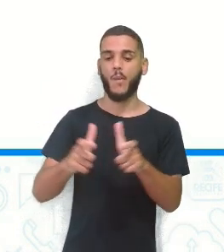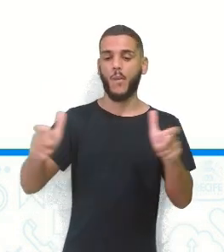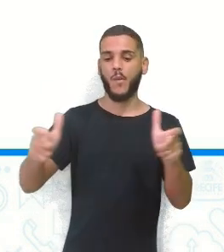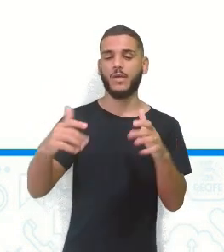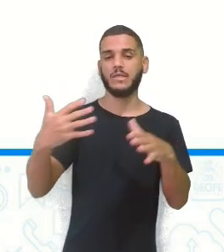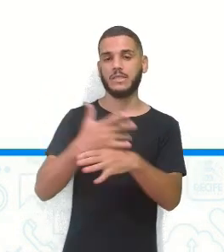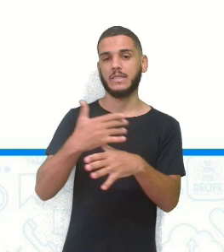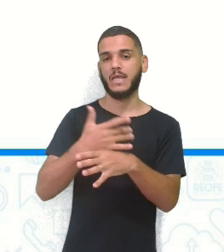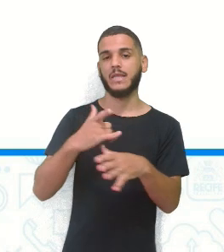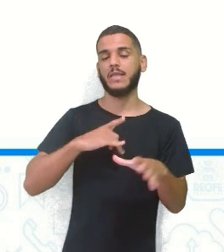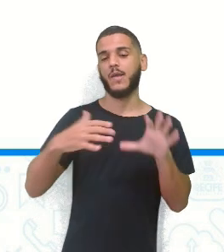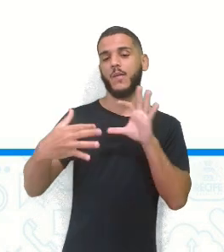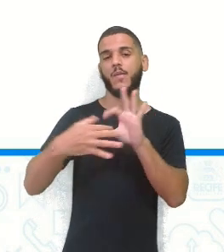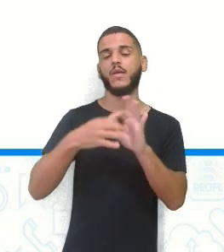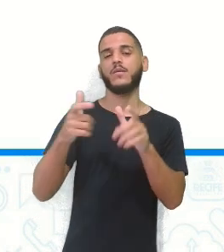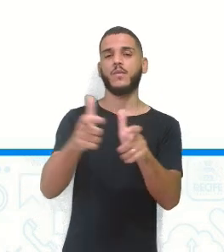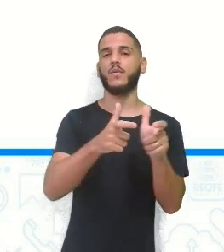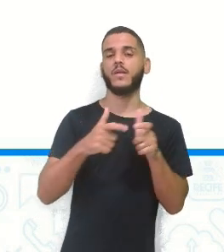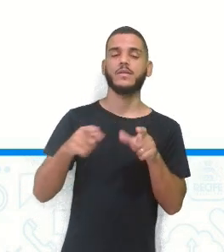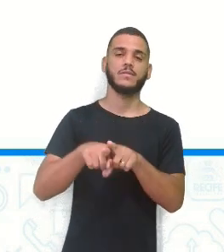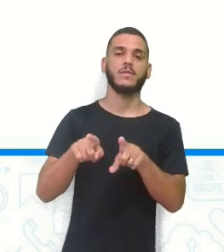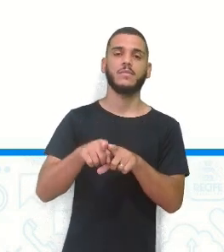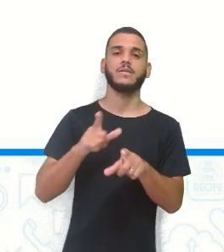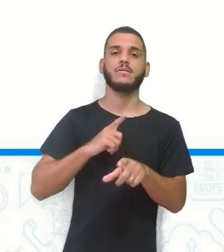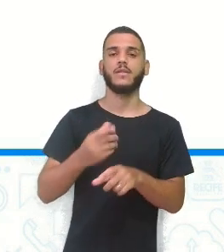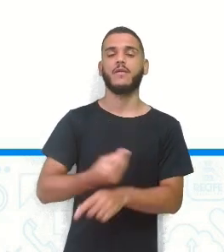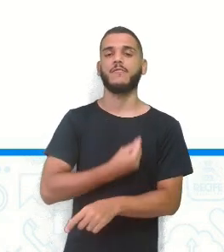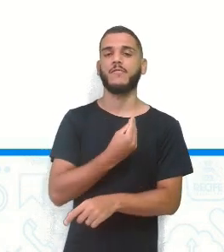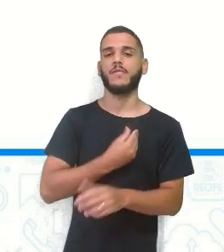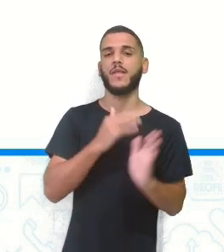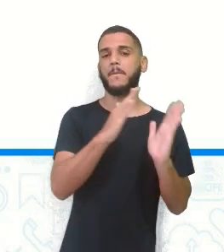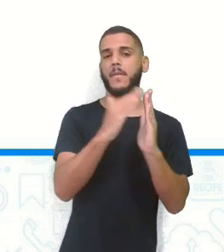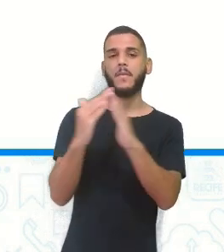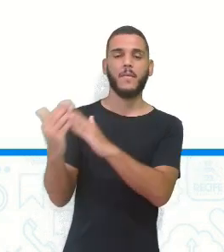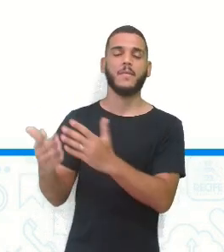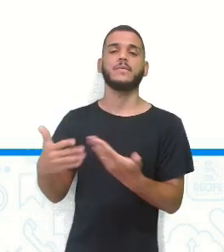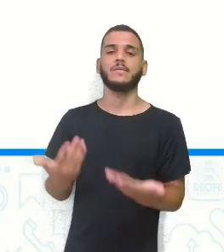conectar lugares e urbanizar. Sem essas pontes, gente, não